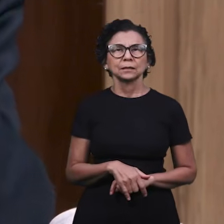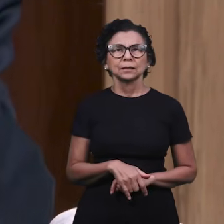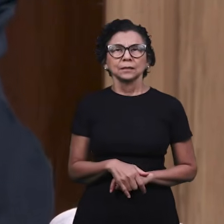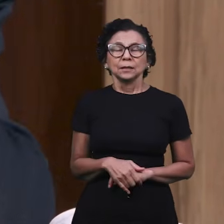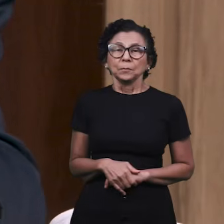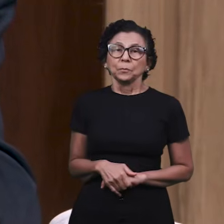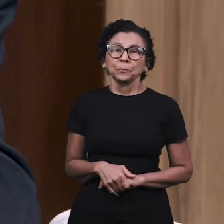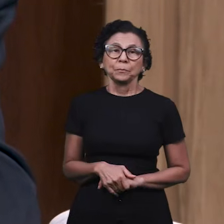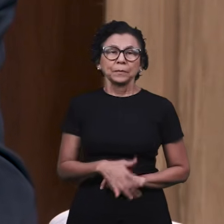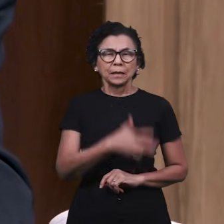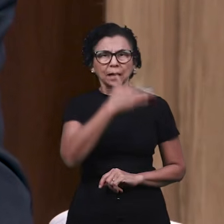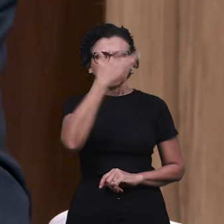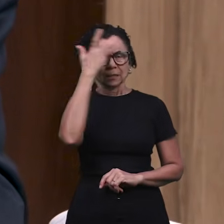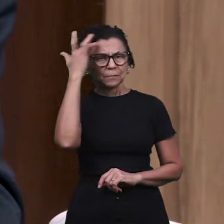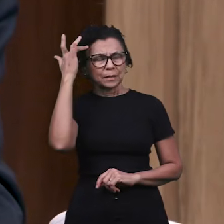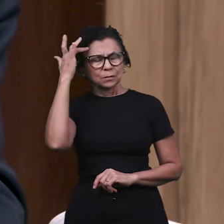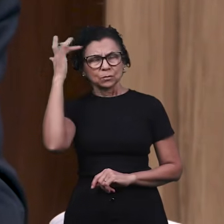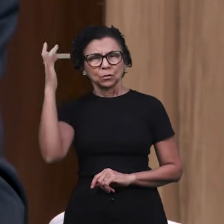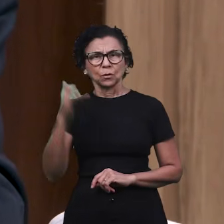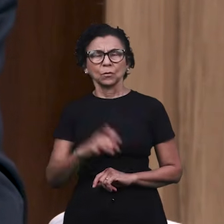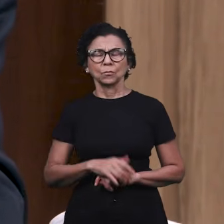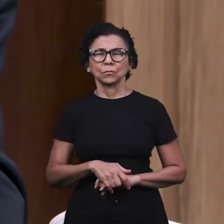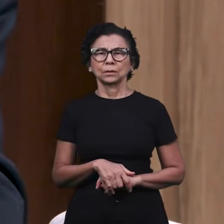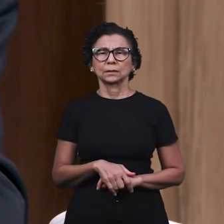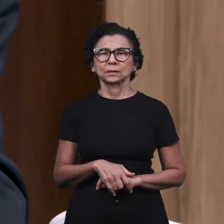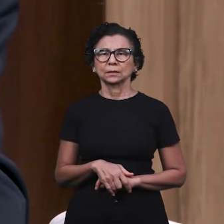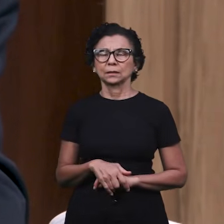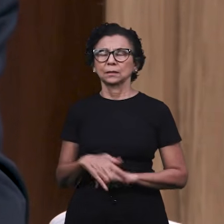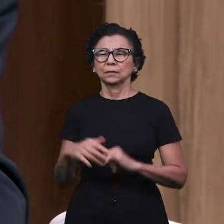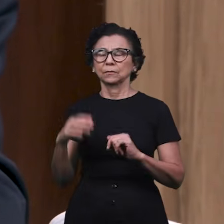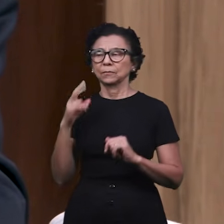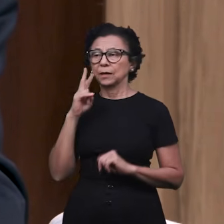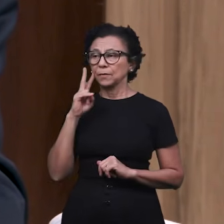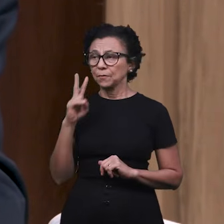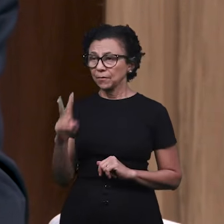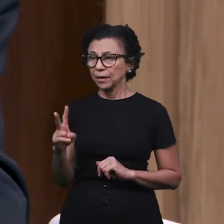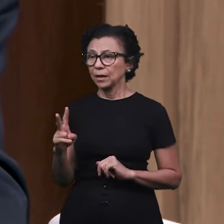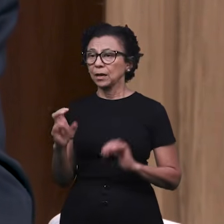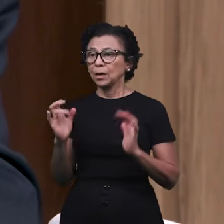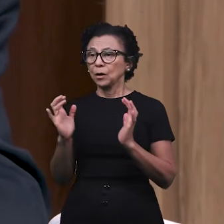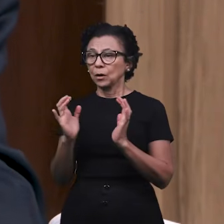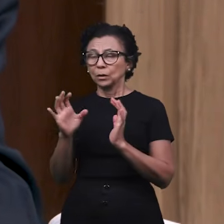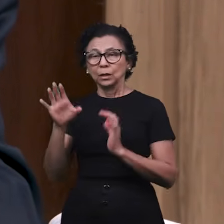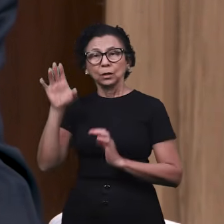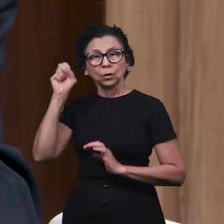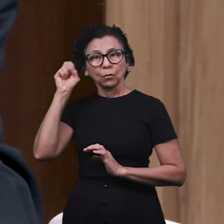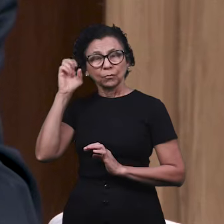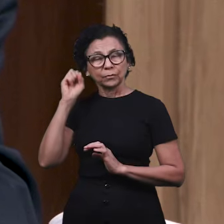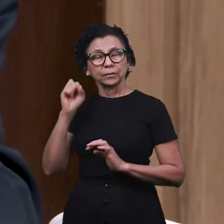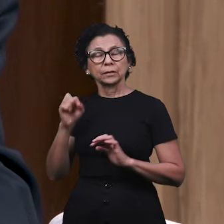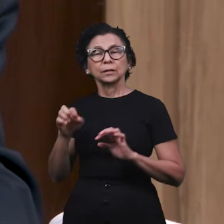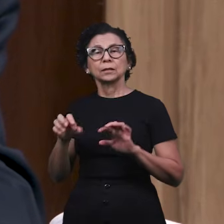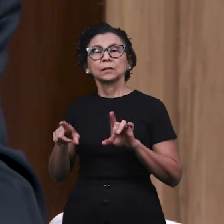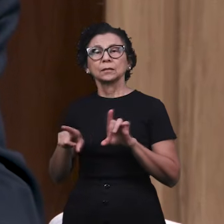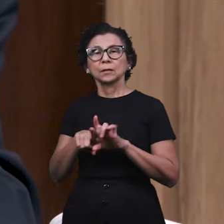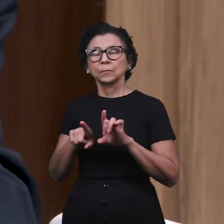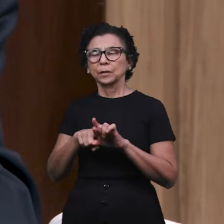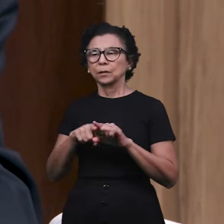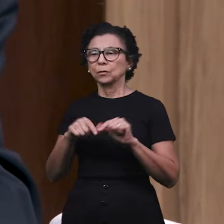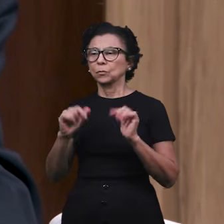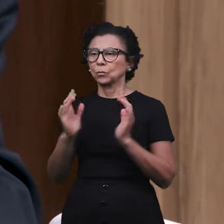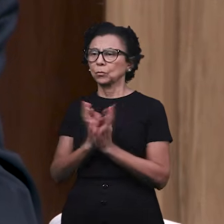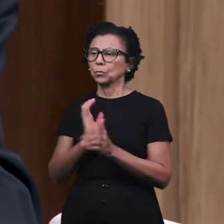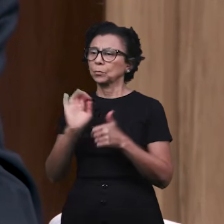irão ouvir os grupos cantando e tocando na igreja vão sentir que ali está um